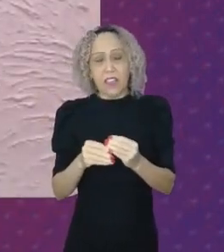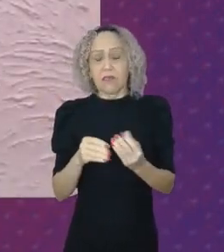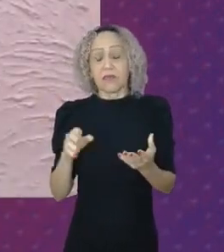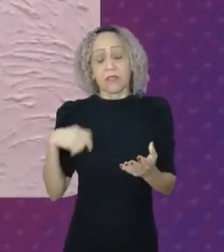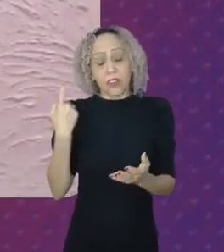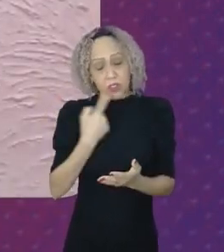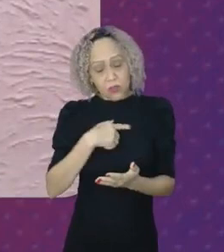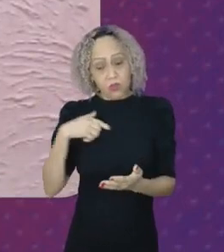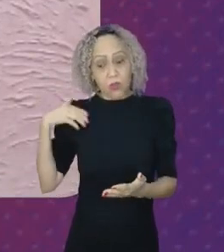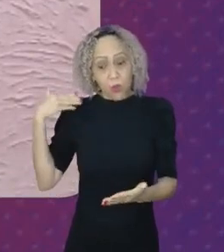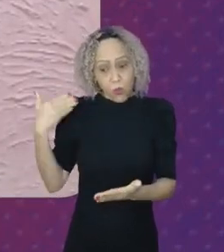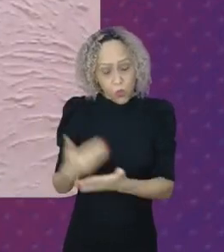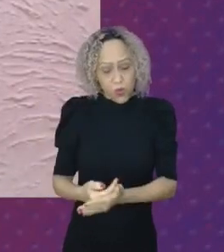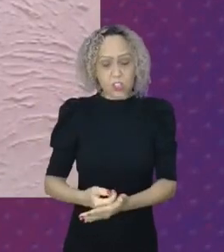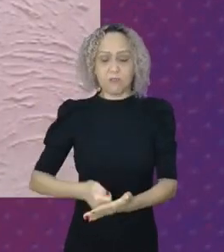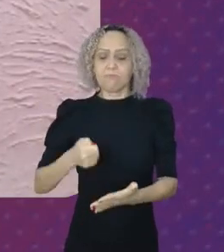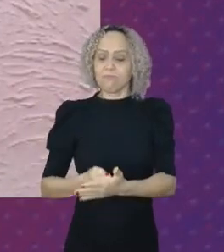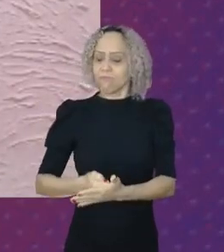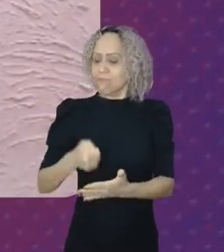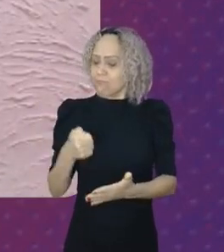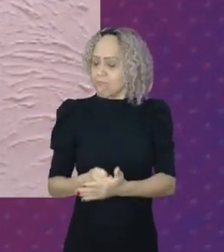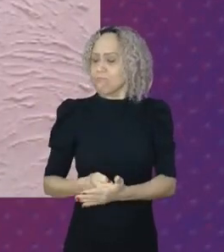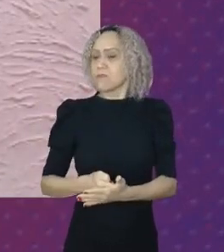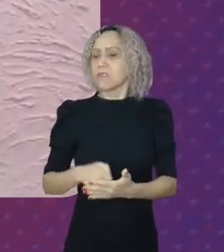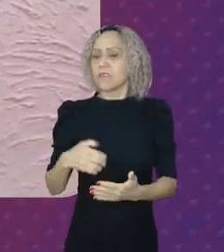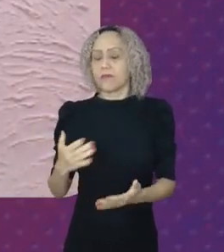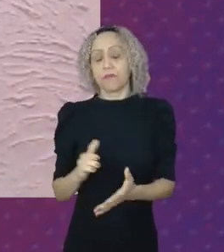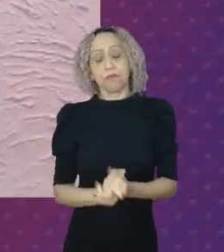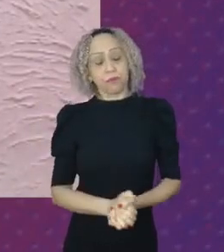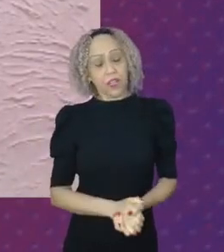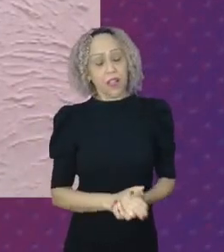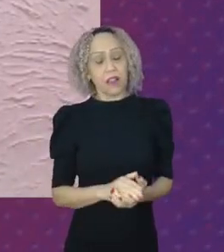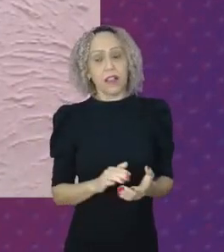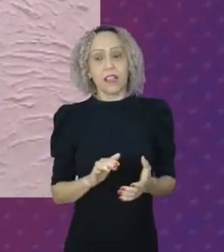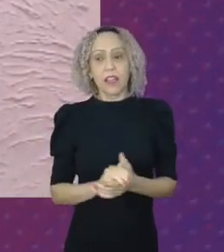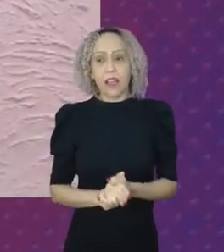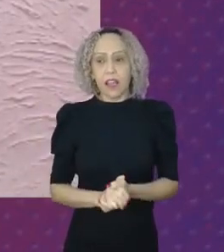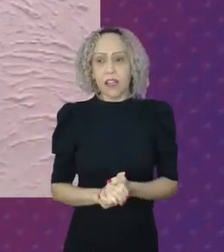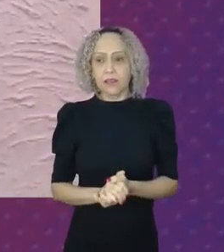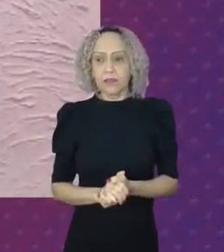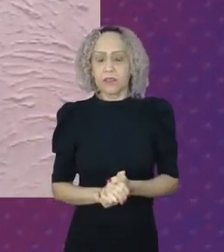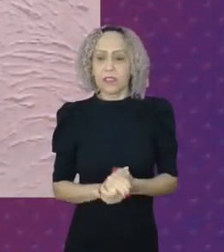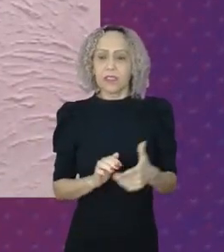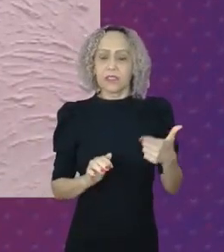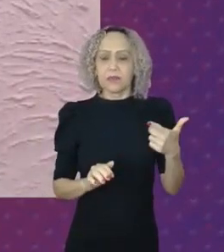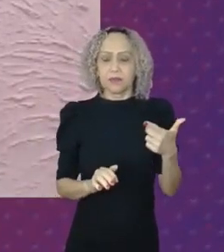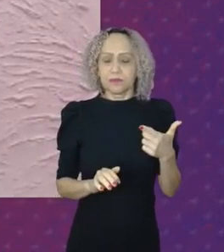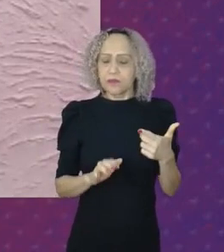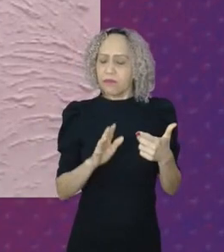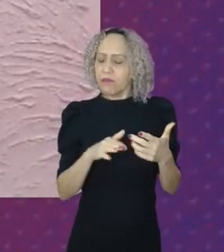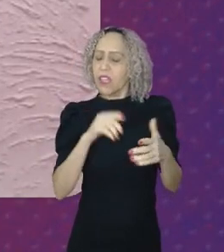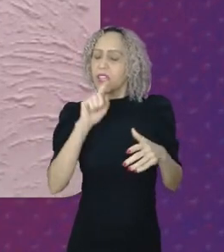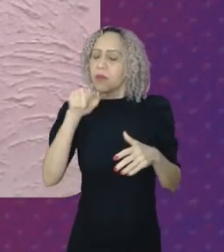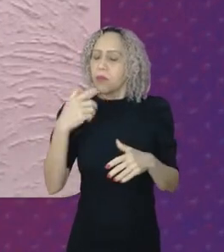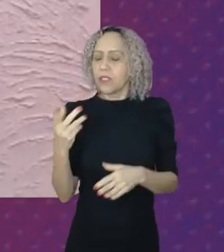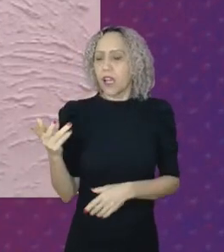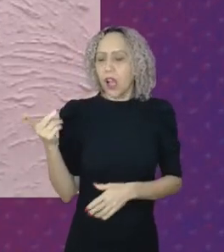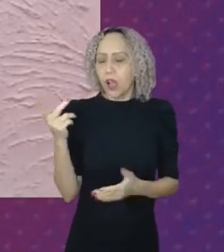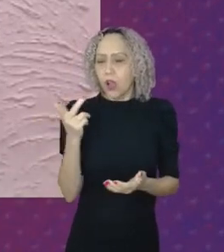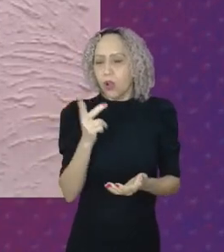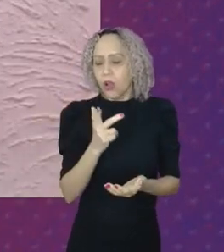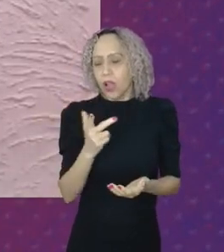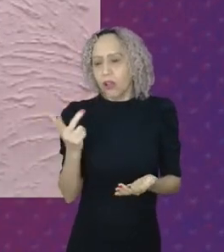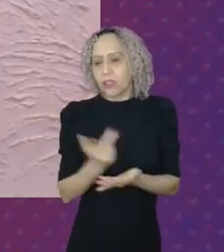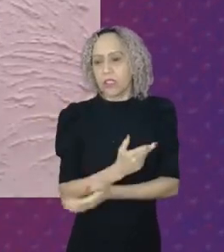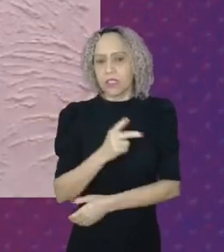quando foi em 2012, veio a PEC das domésticas, né? Com muitas reuniões, projetos e correndo